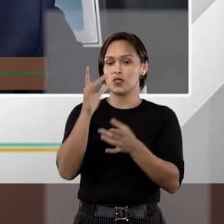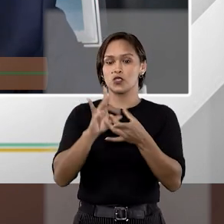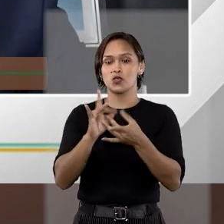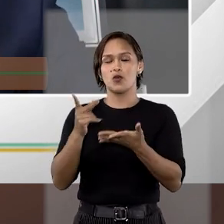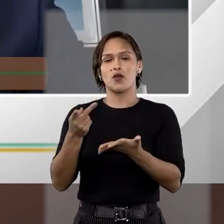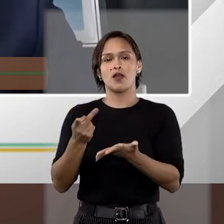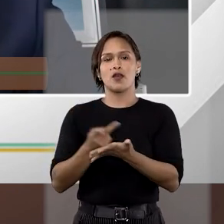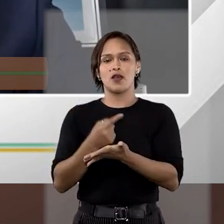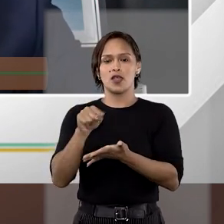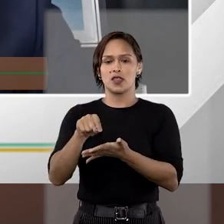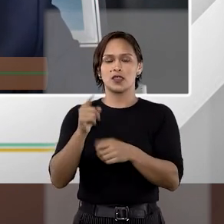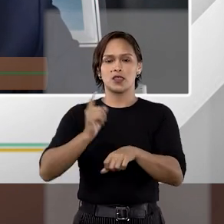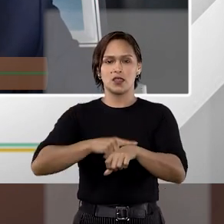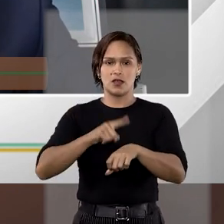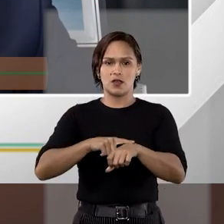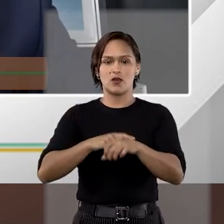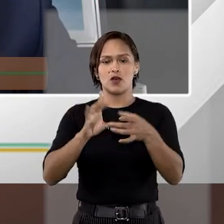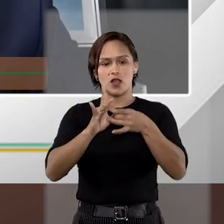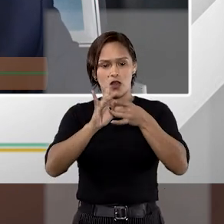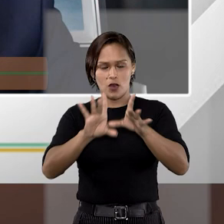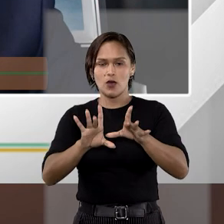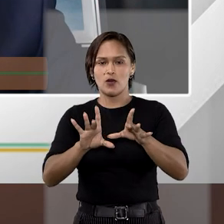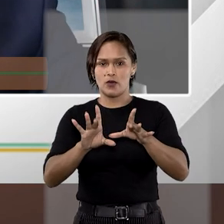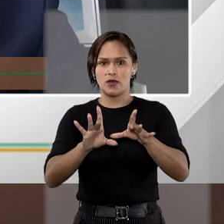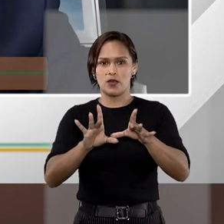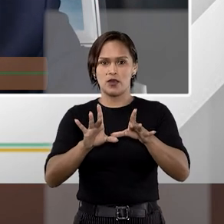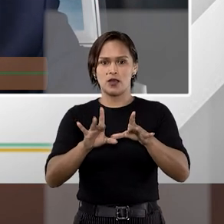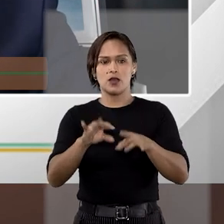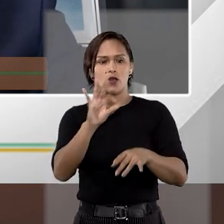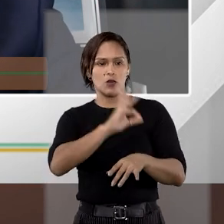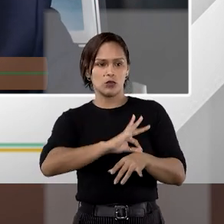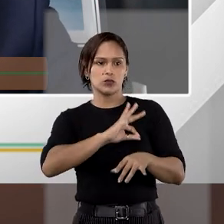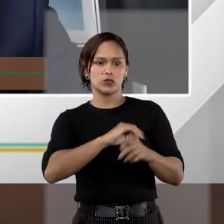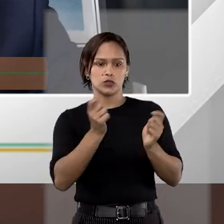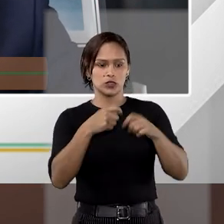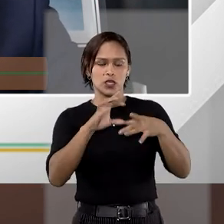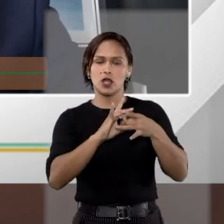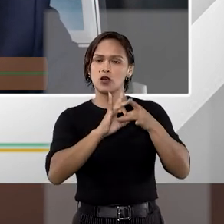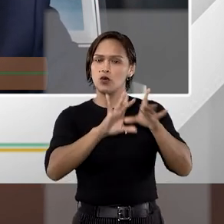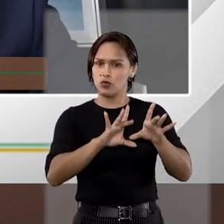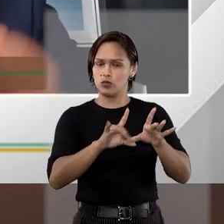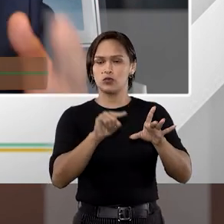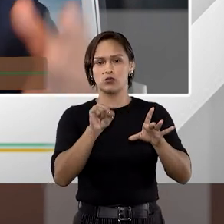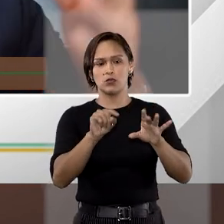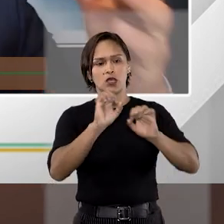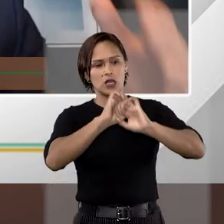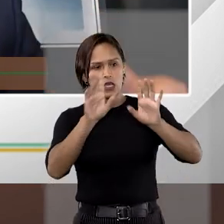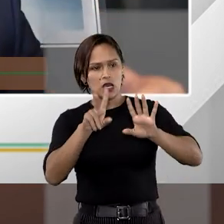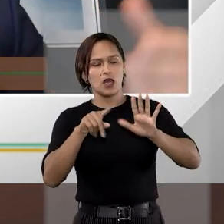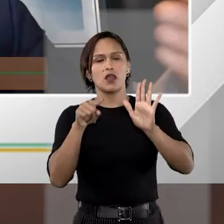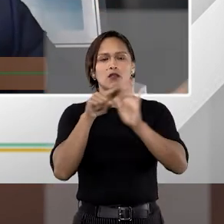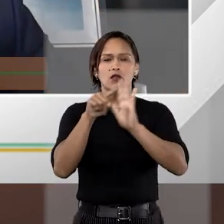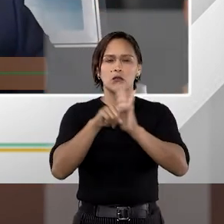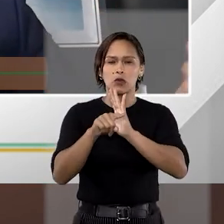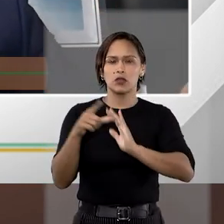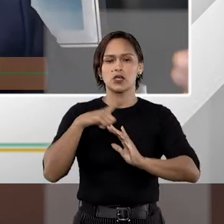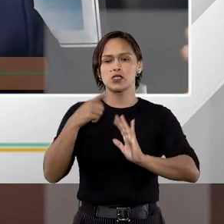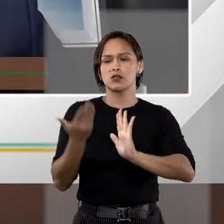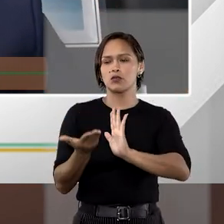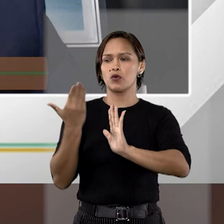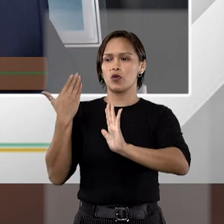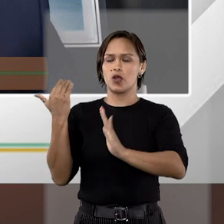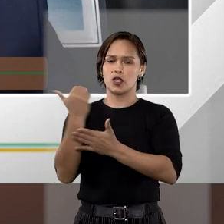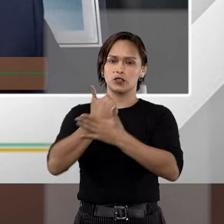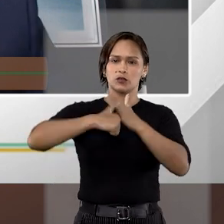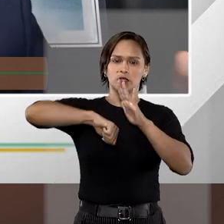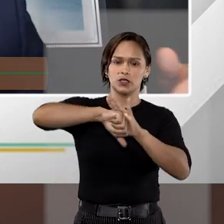ele imediatamente se for uma vez de fato ele vai soltar imediatamente processo em que se livrar solto Claro ele vai consultar ver se ele